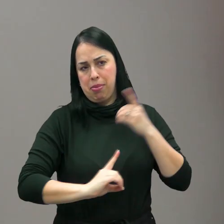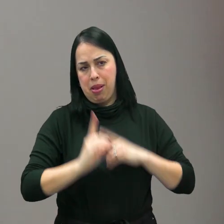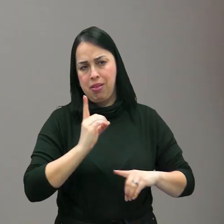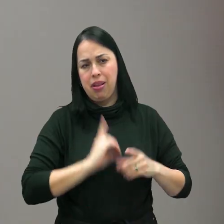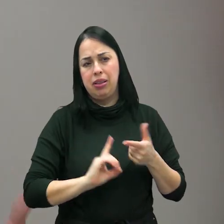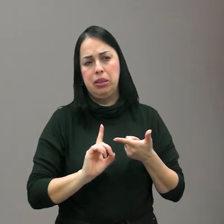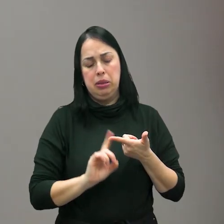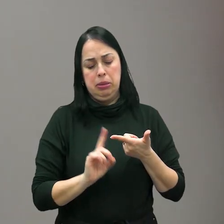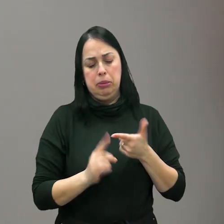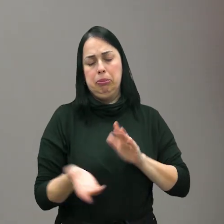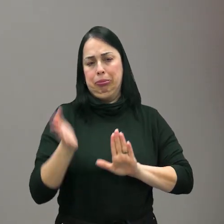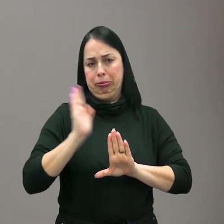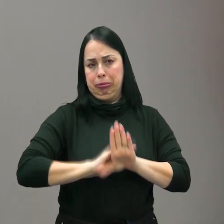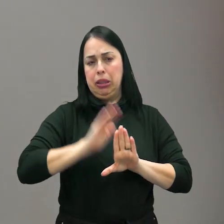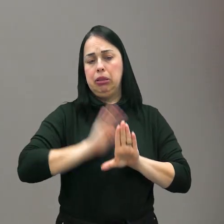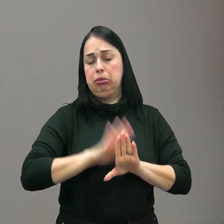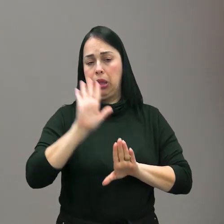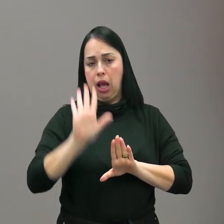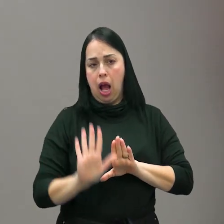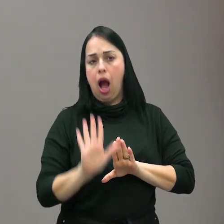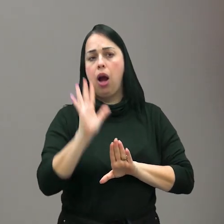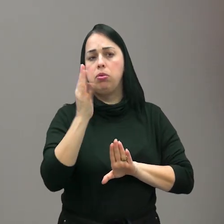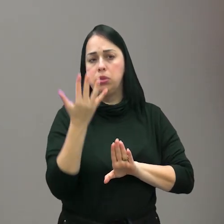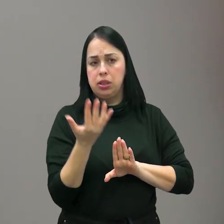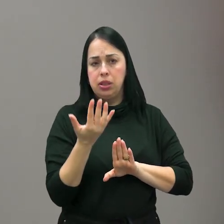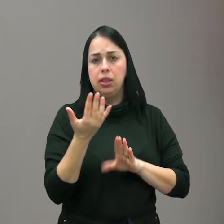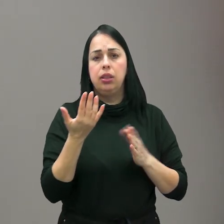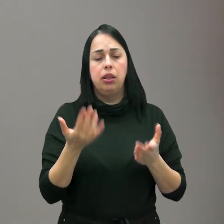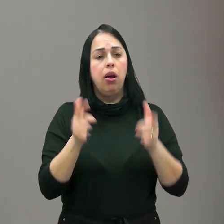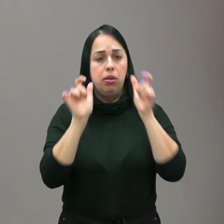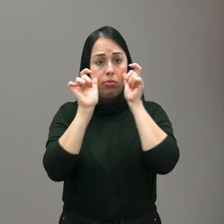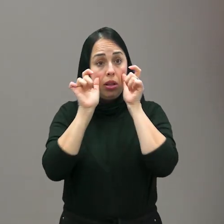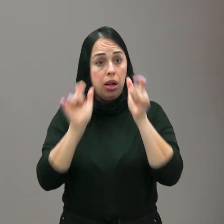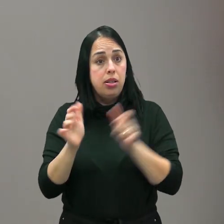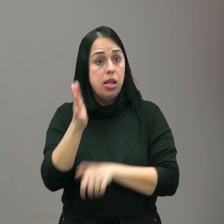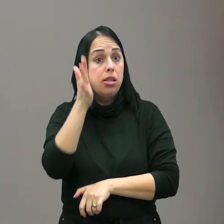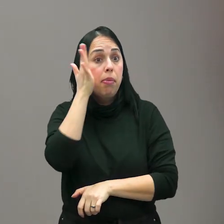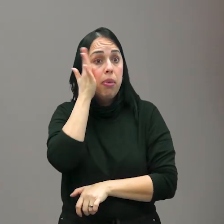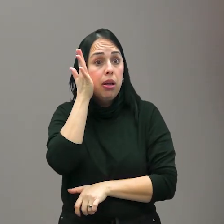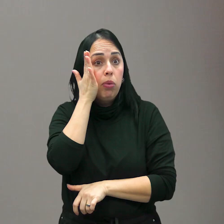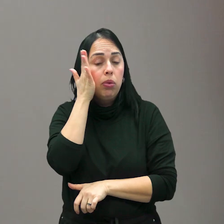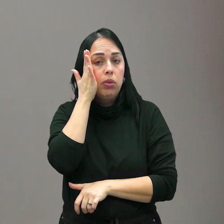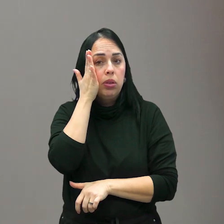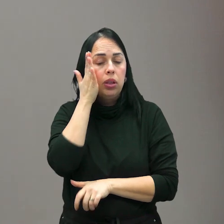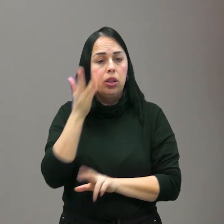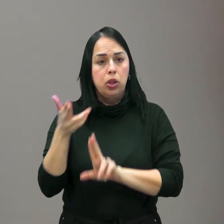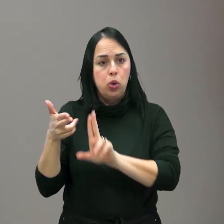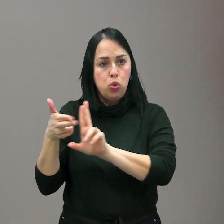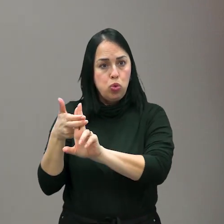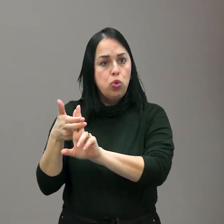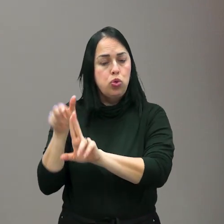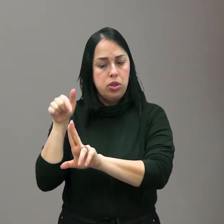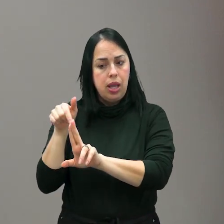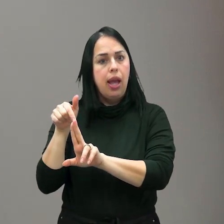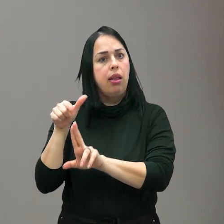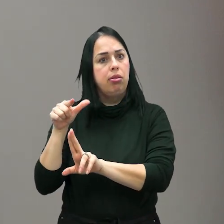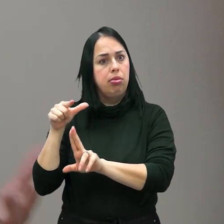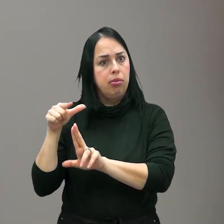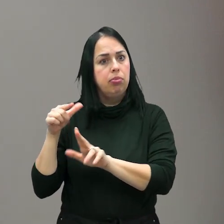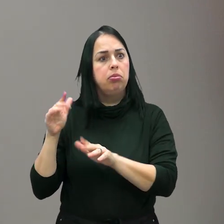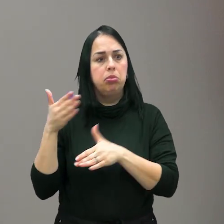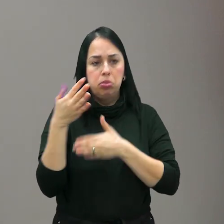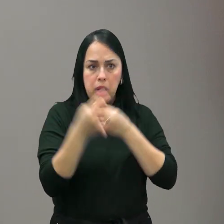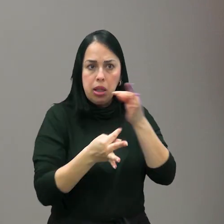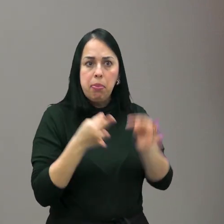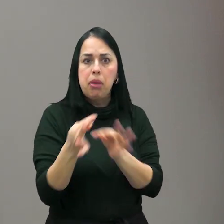depressão, né, outros transtornos também que podem surgir a partir daí, interessante saber que, né, o SUS tem um trabalho